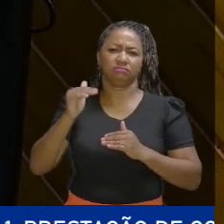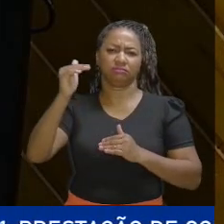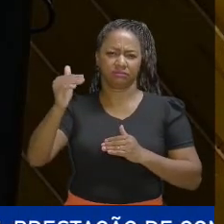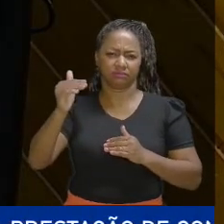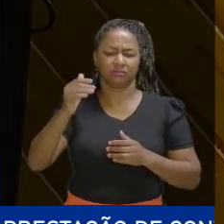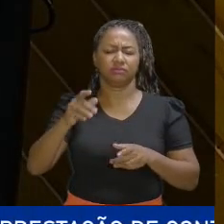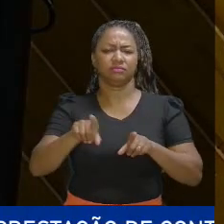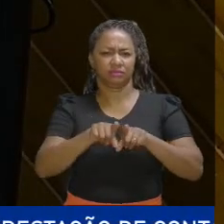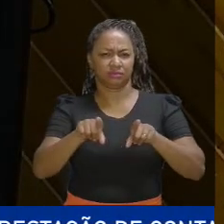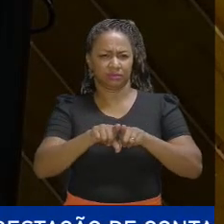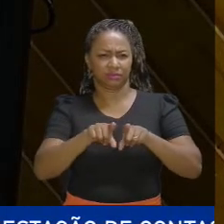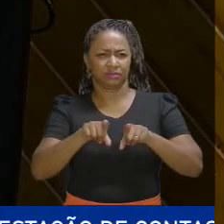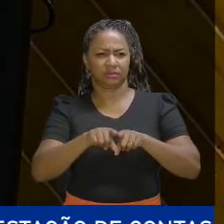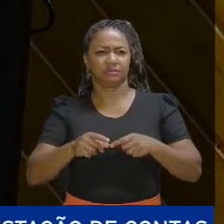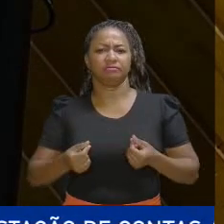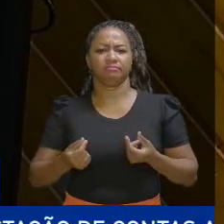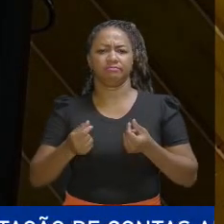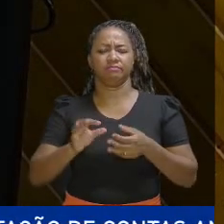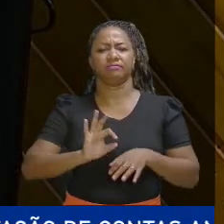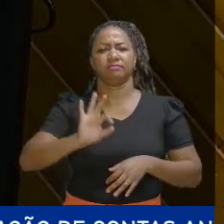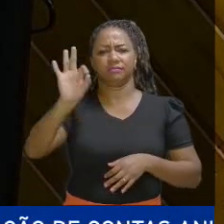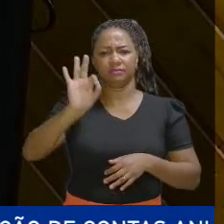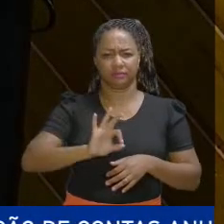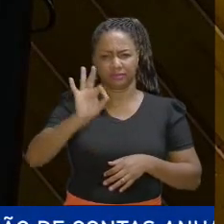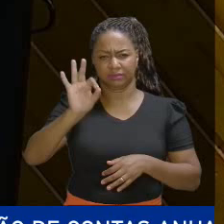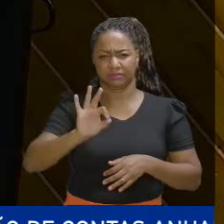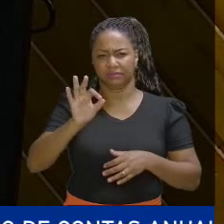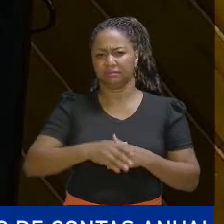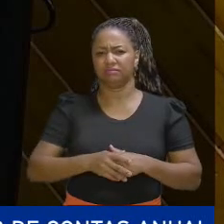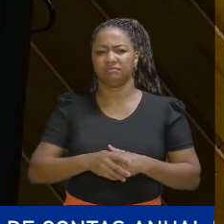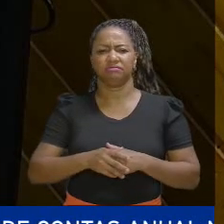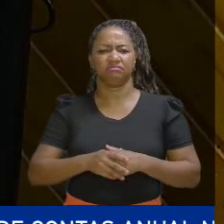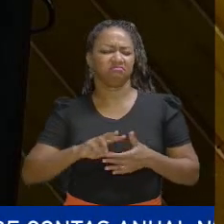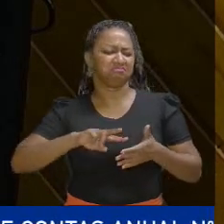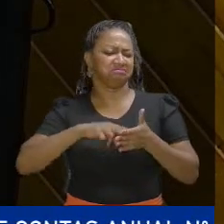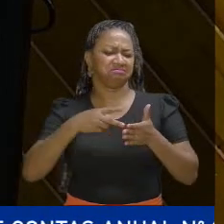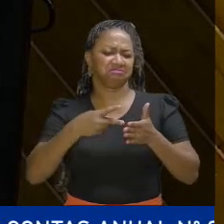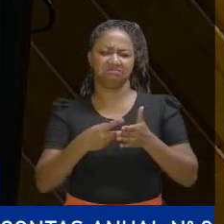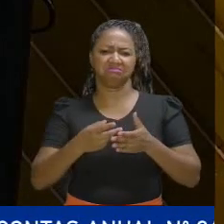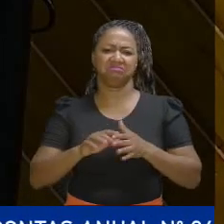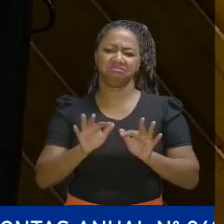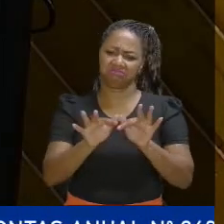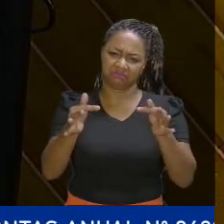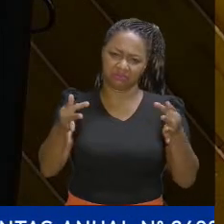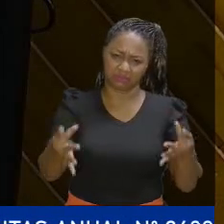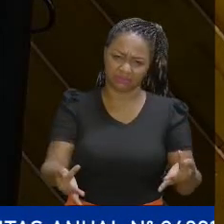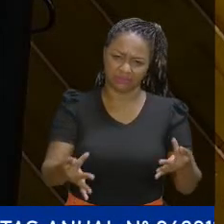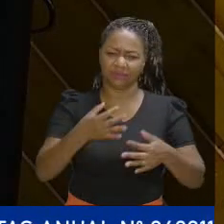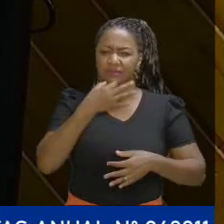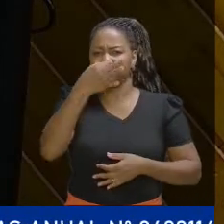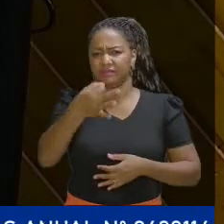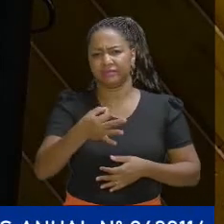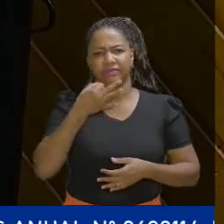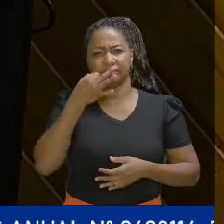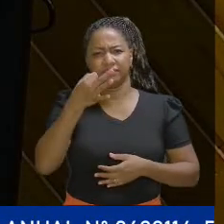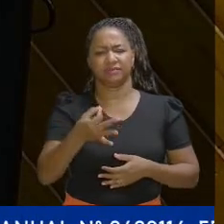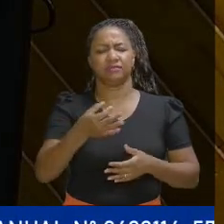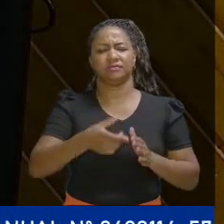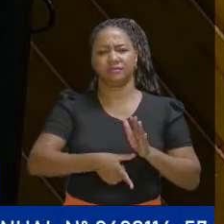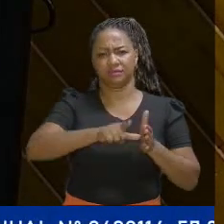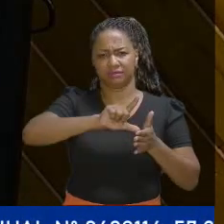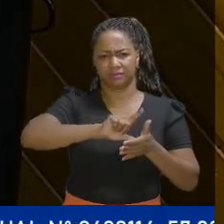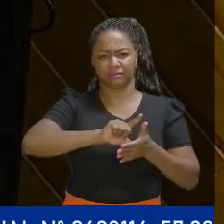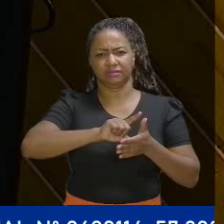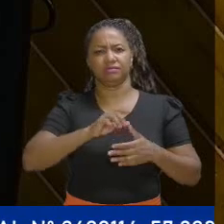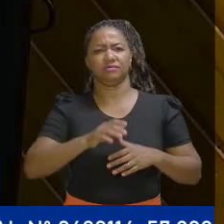em números em percentual, de pouca relevância no contexto geral que foi analisado nos pareceres que precedem